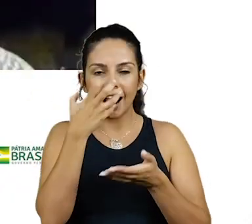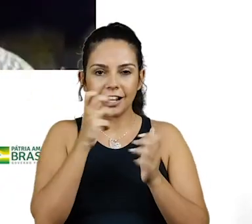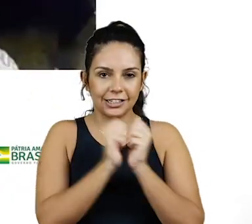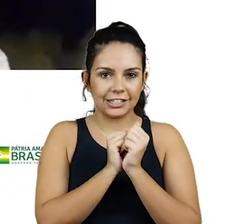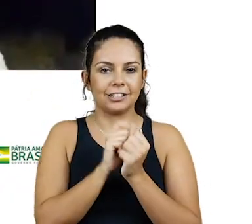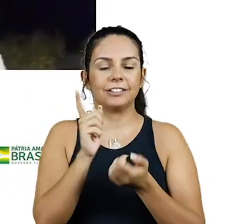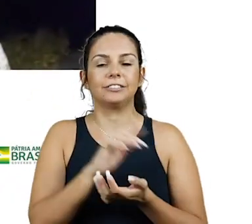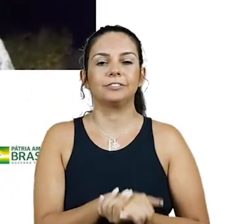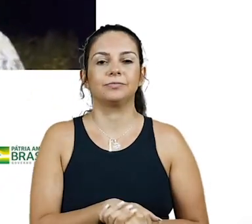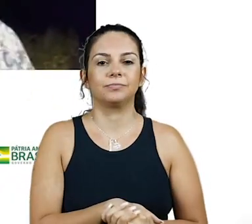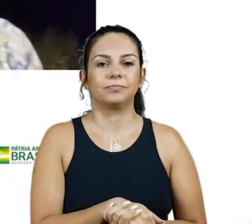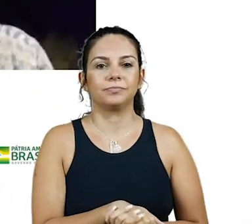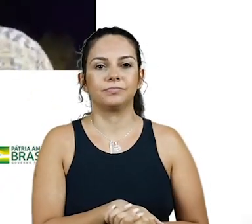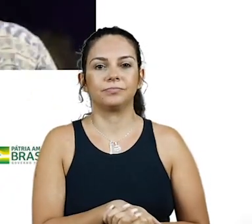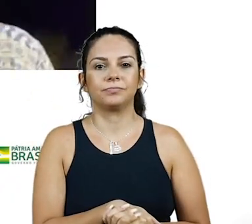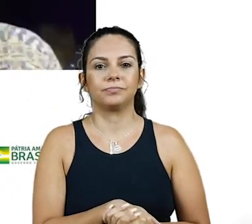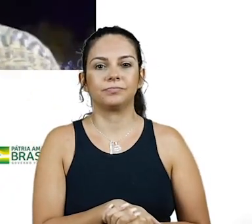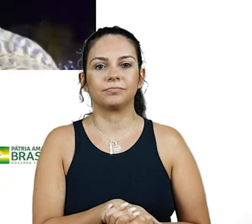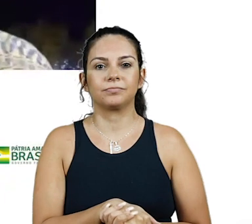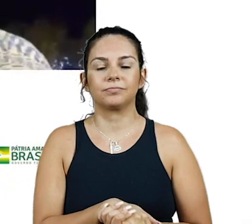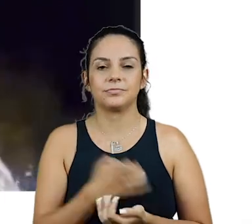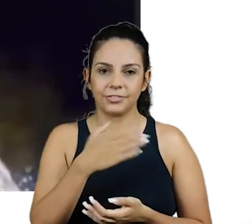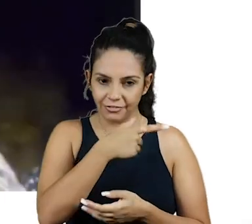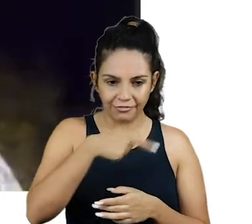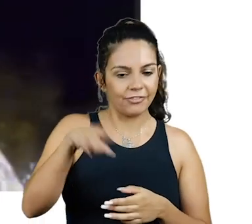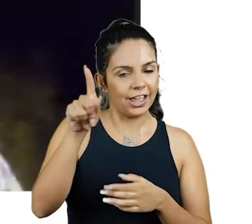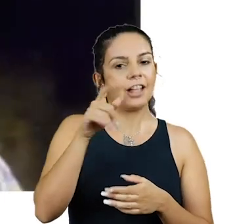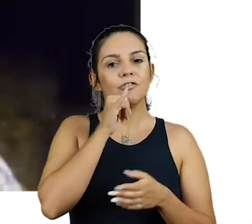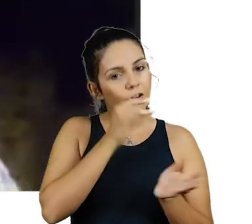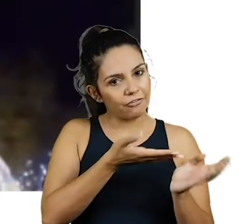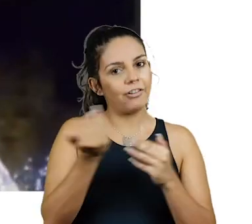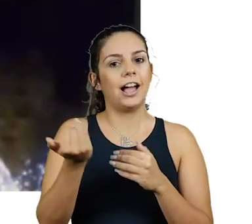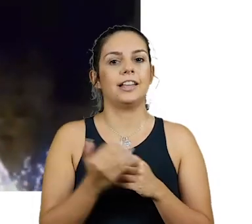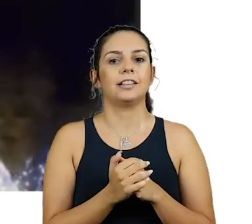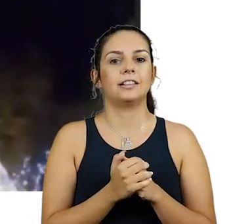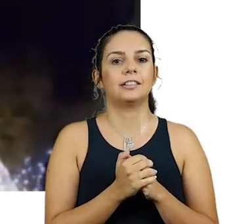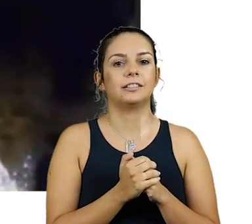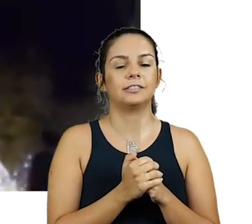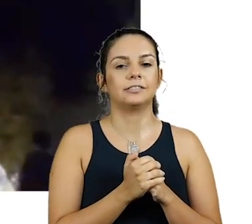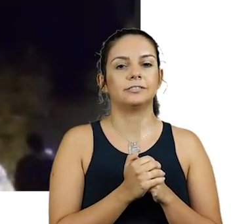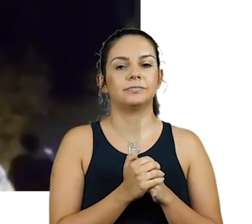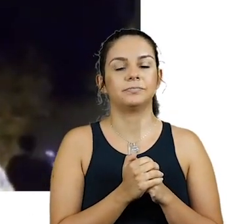anos 80 aí, né? O show no Canecão, Gil quer muito que você vá lá.